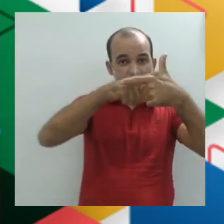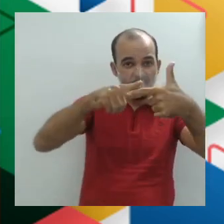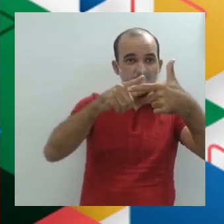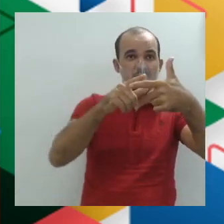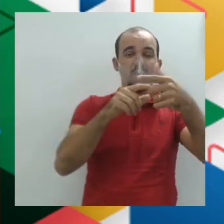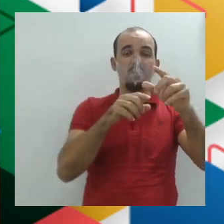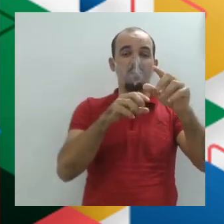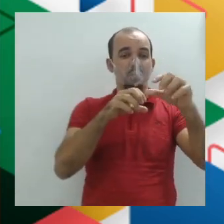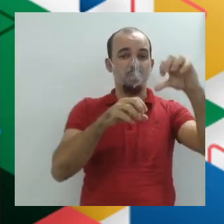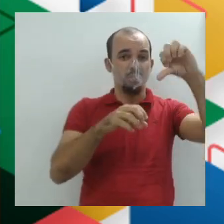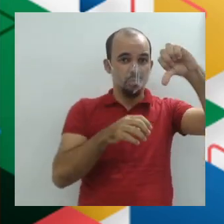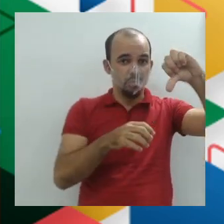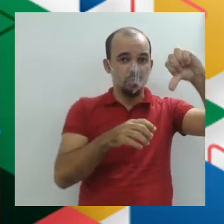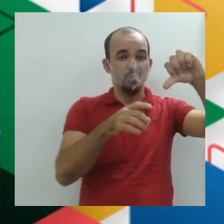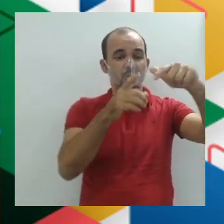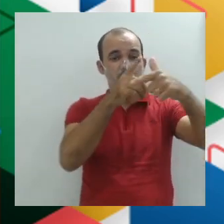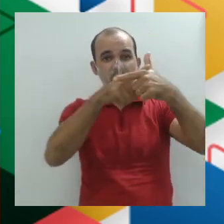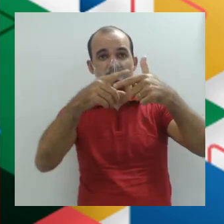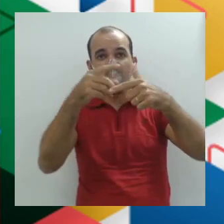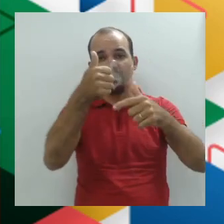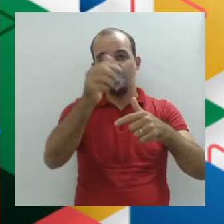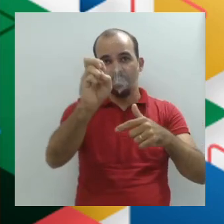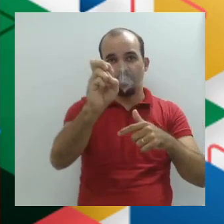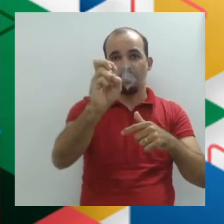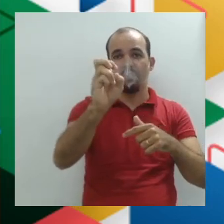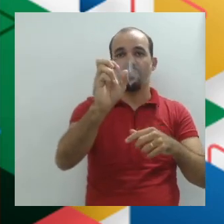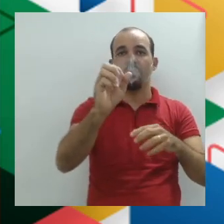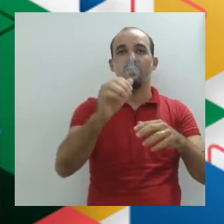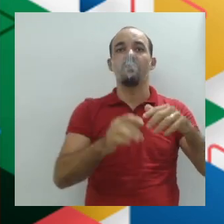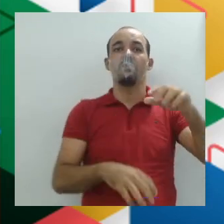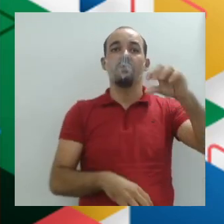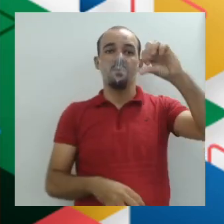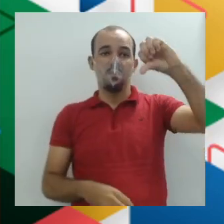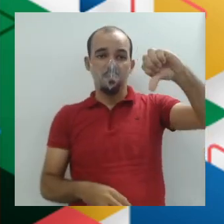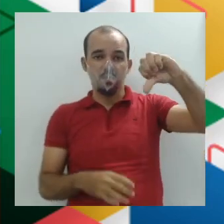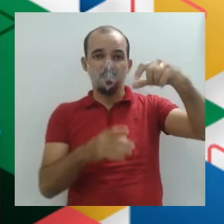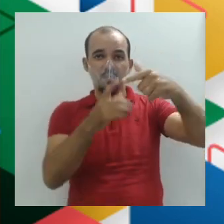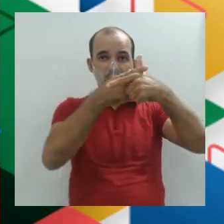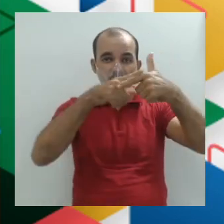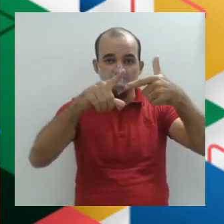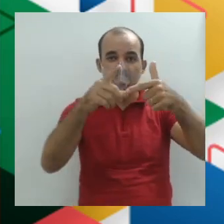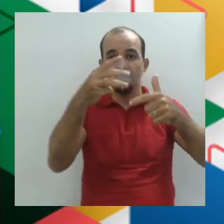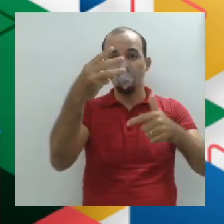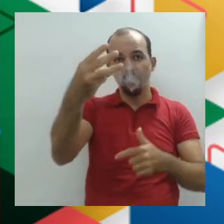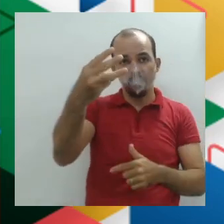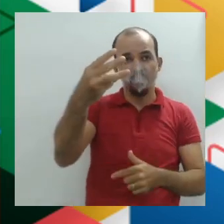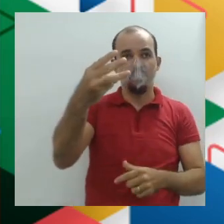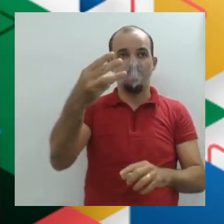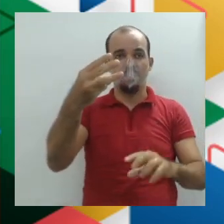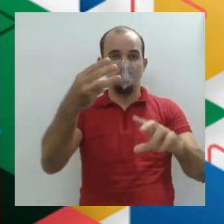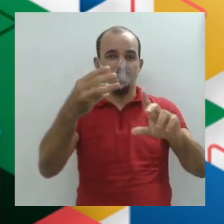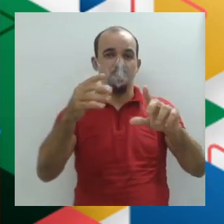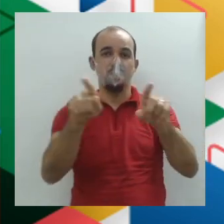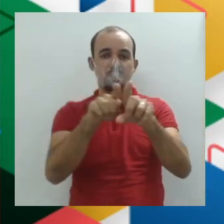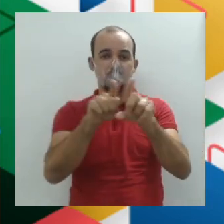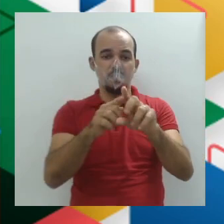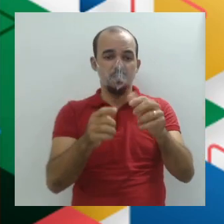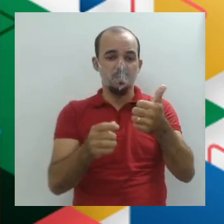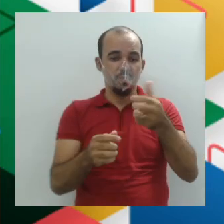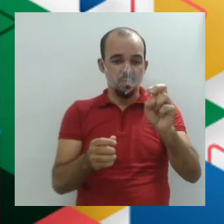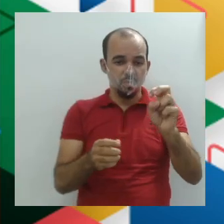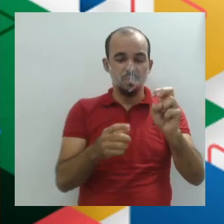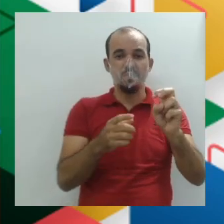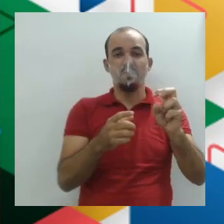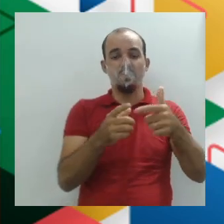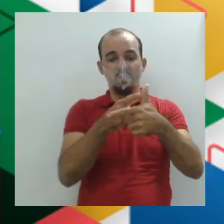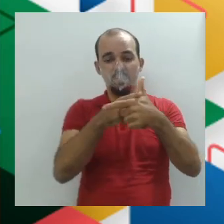ambos os termos. Aqui tem o 3, né? 9 dividido por 3 e o 15 dividido por 3. Olha, 9 dividido por 3 dá 3